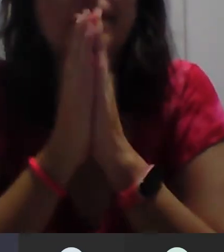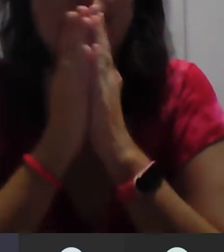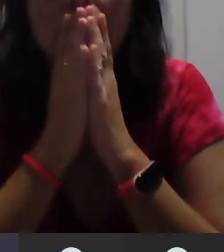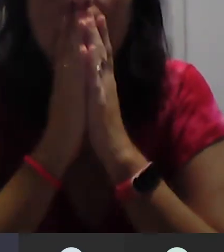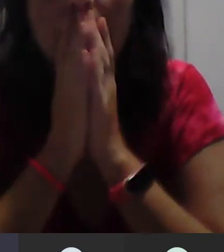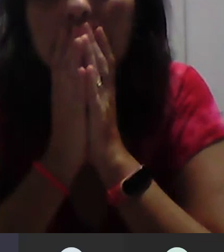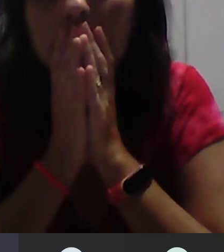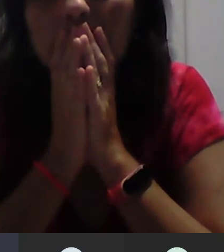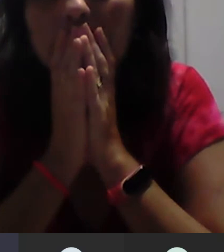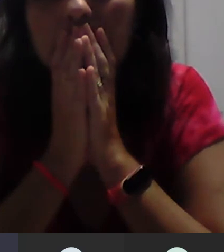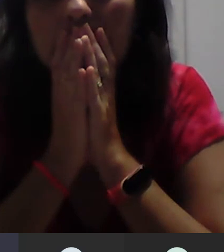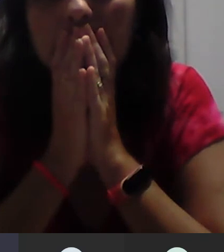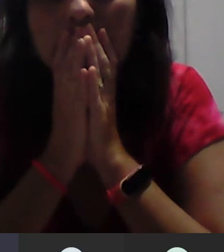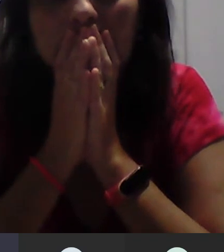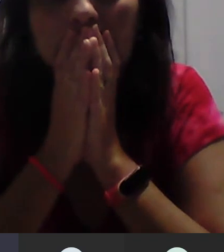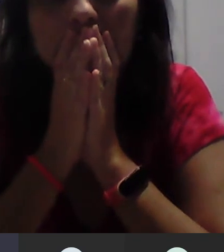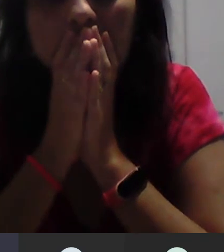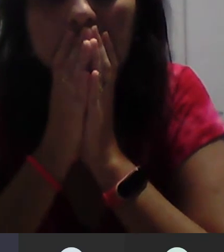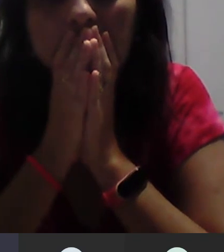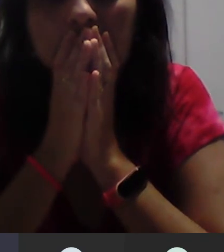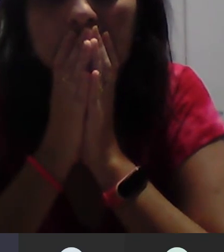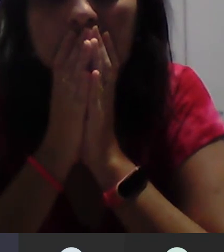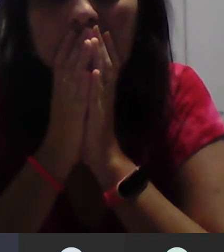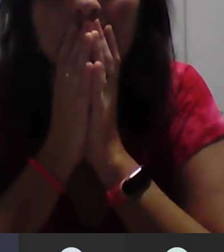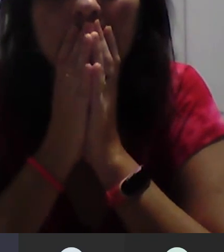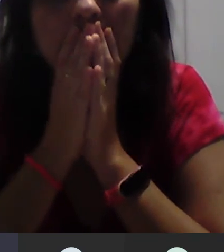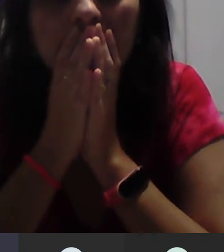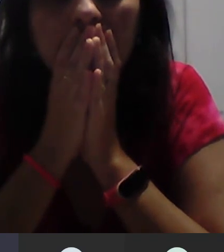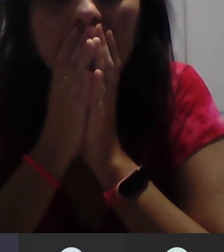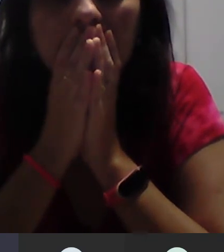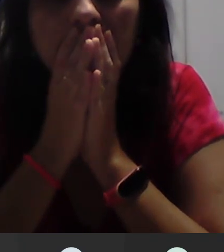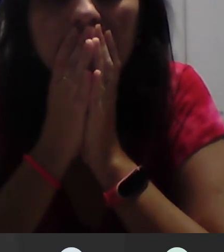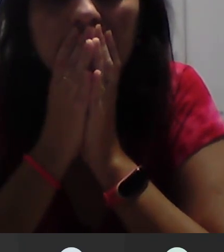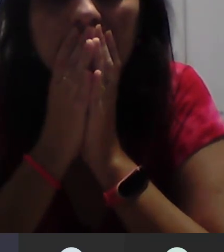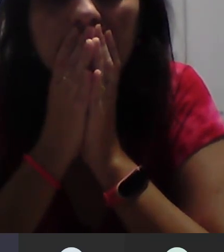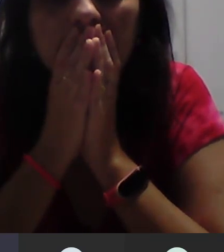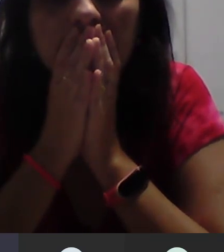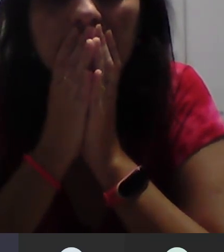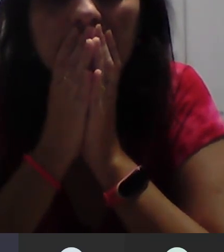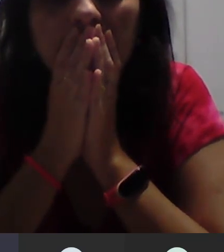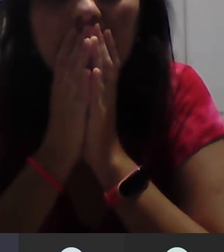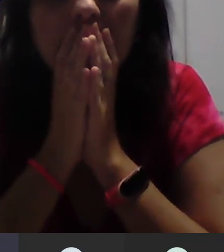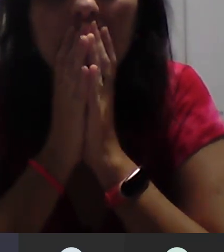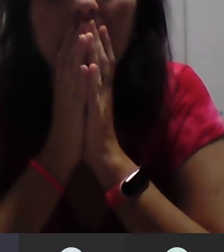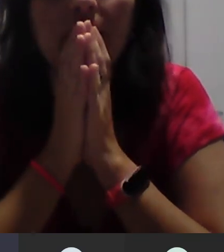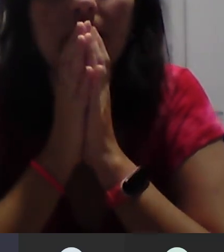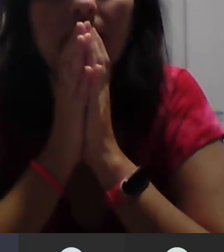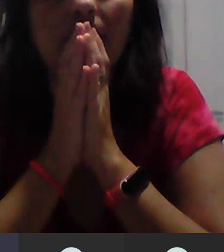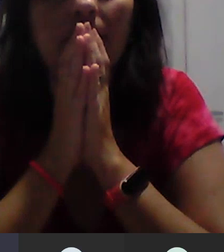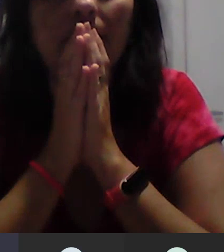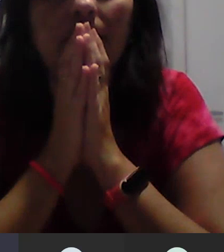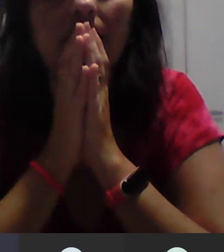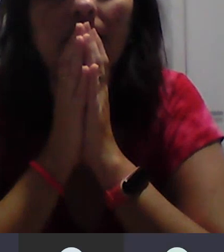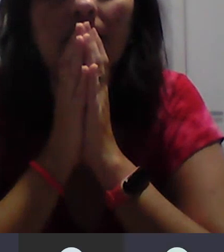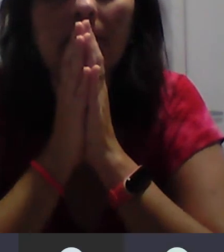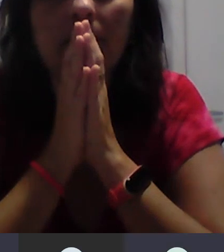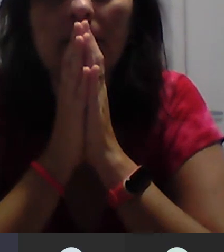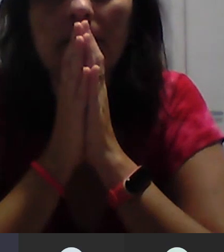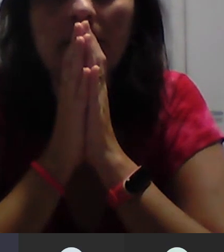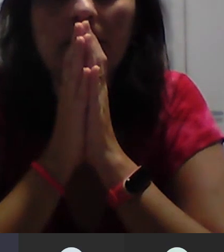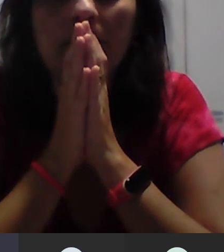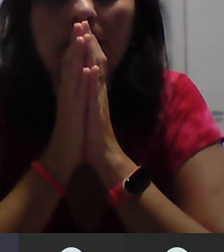tempo integral lá na escola a hora que tiver presencial? Com certeza. Provavelmente